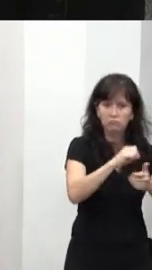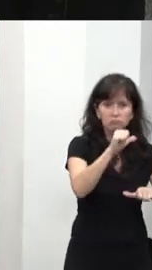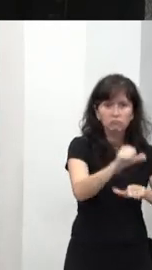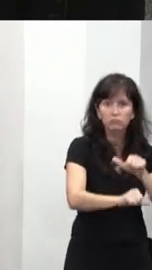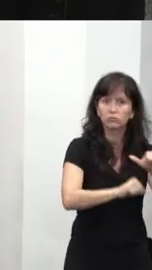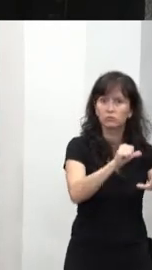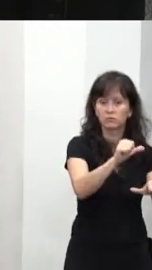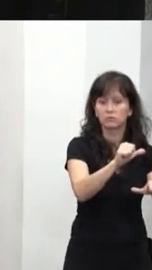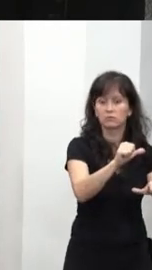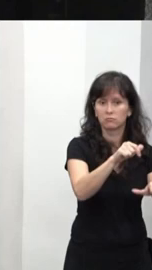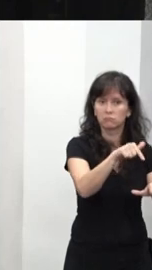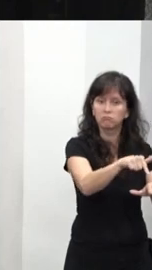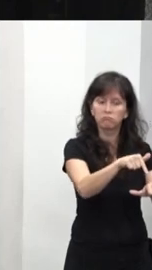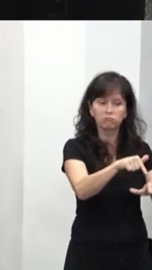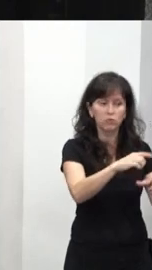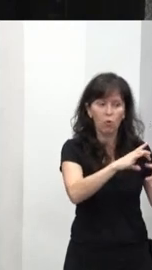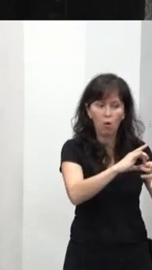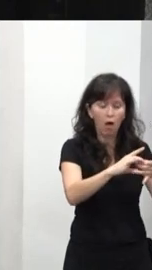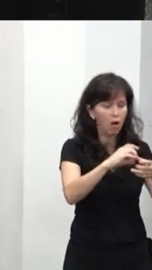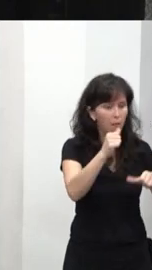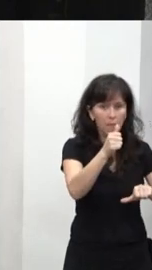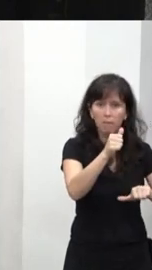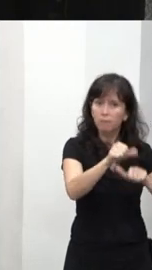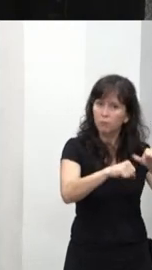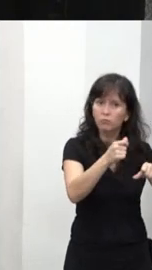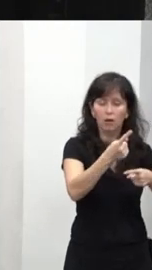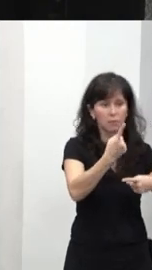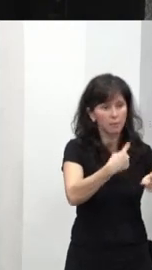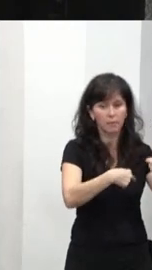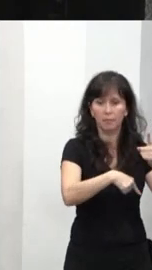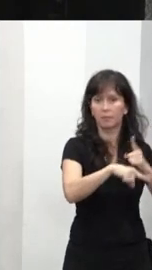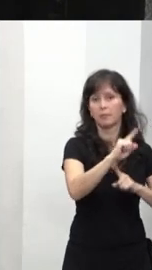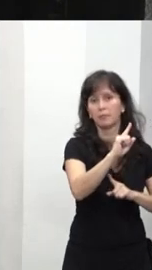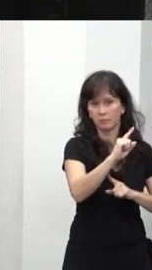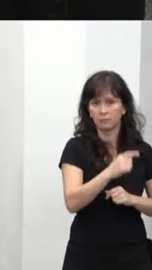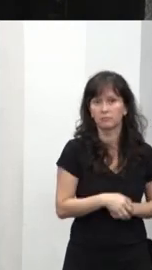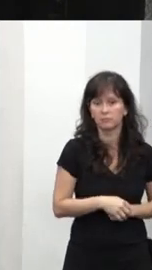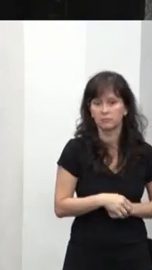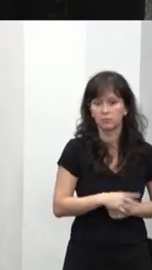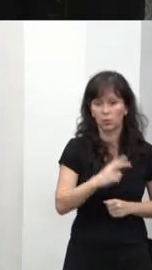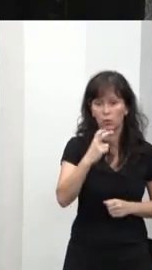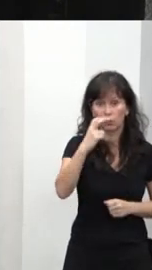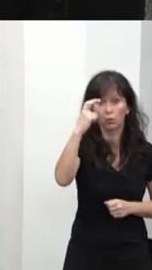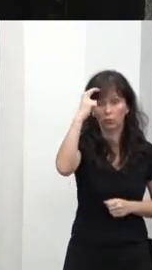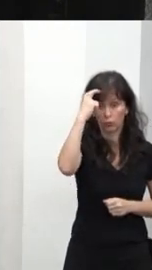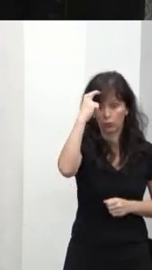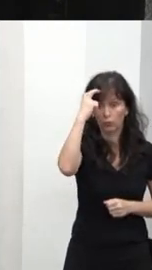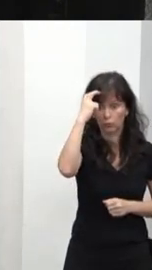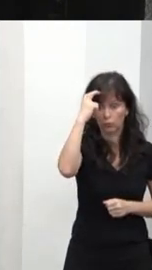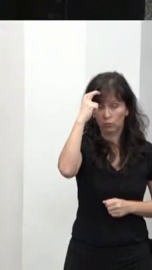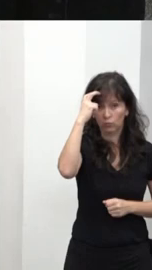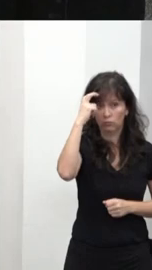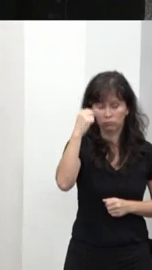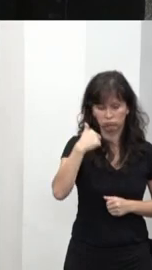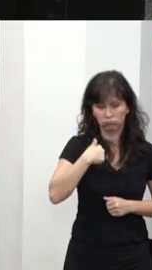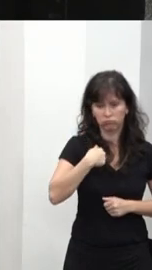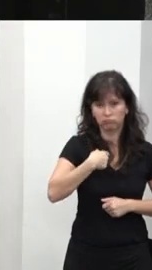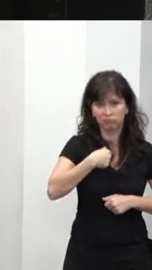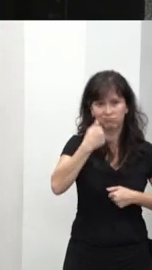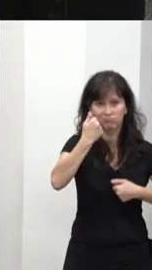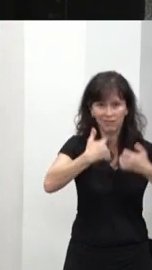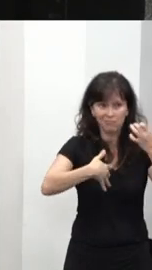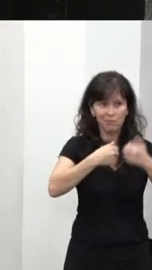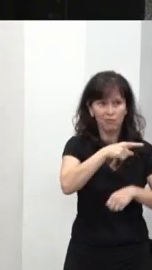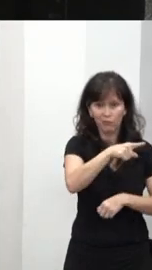enorme pela frente de a cultura Sem dúvida nenhuma né Eu falo isso mas vocês sentiram muito mais